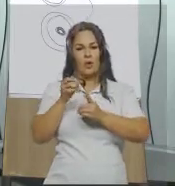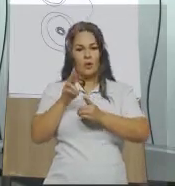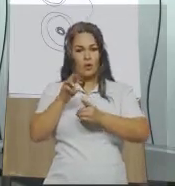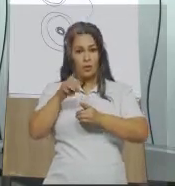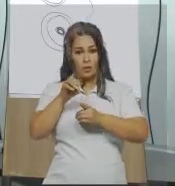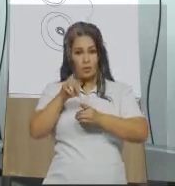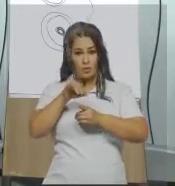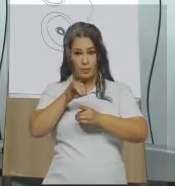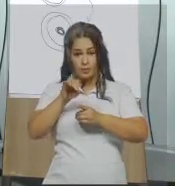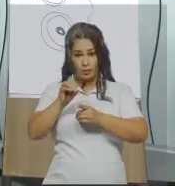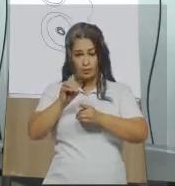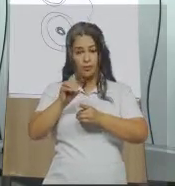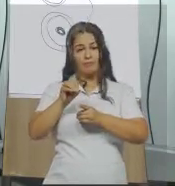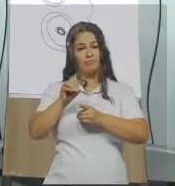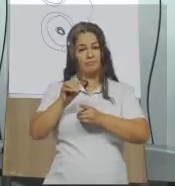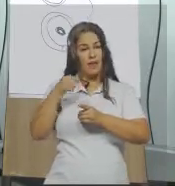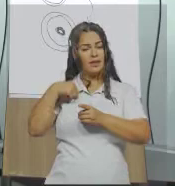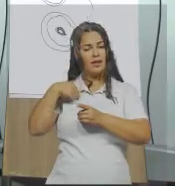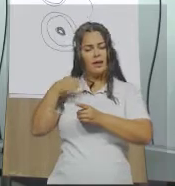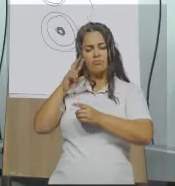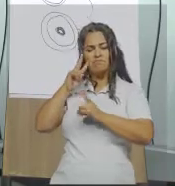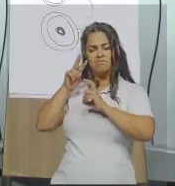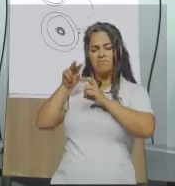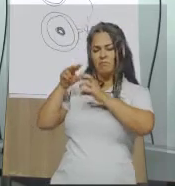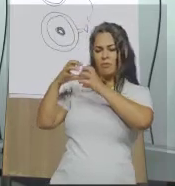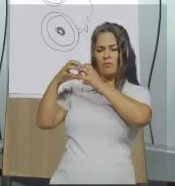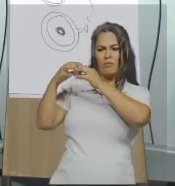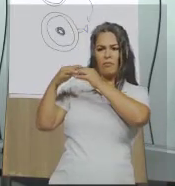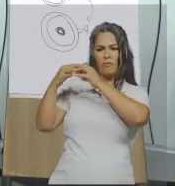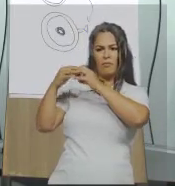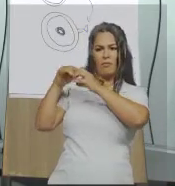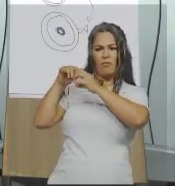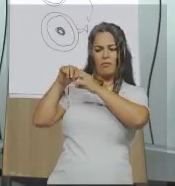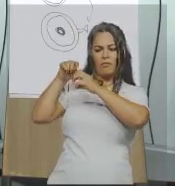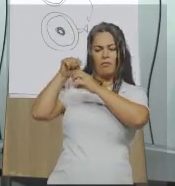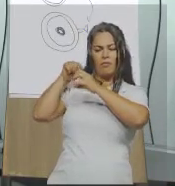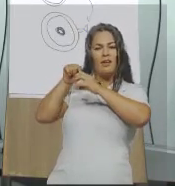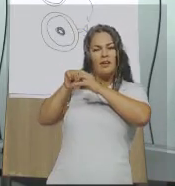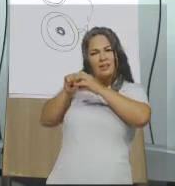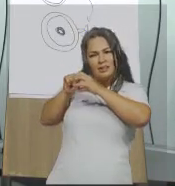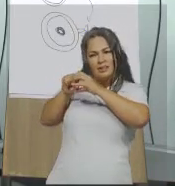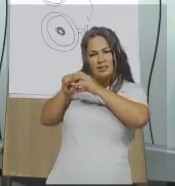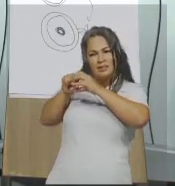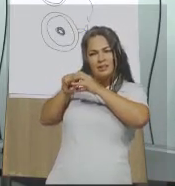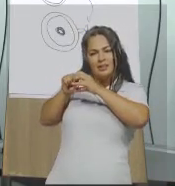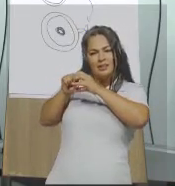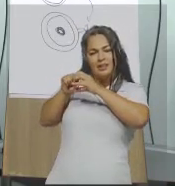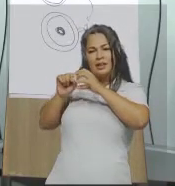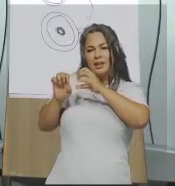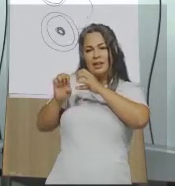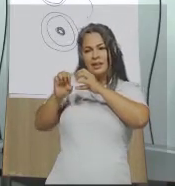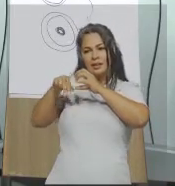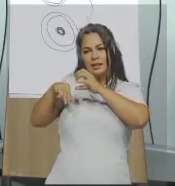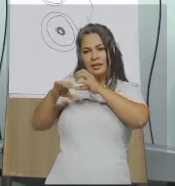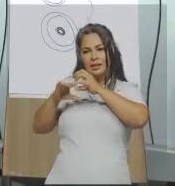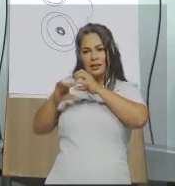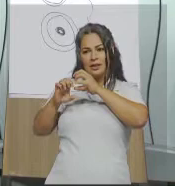O hipotálamo, essa glândula que está lá no cérebro, lá no encéfalo, perdão, que é o mais correto de